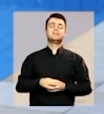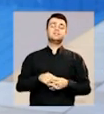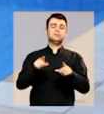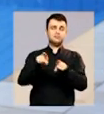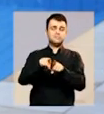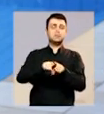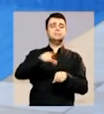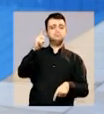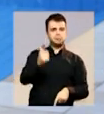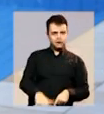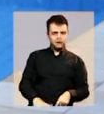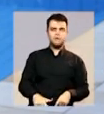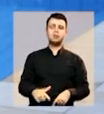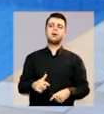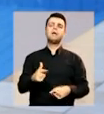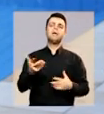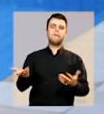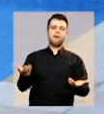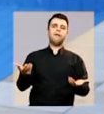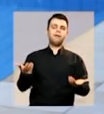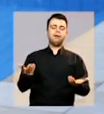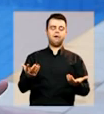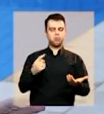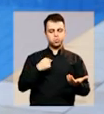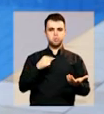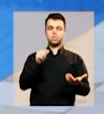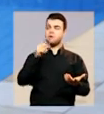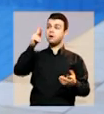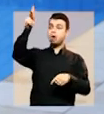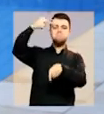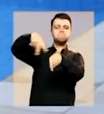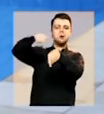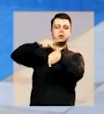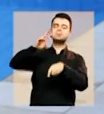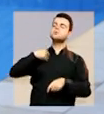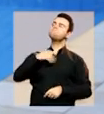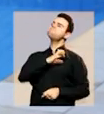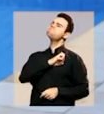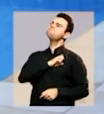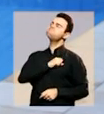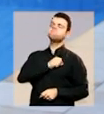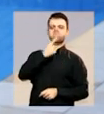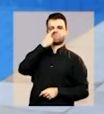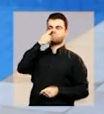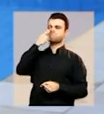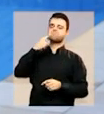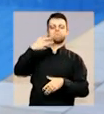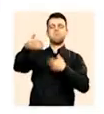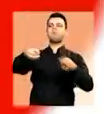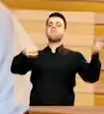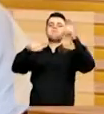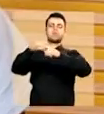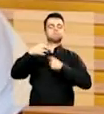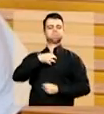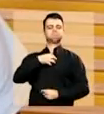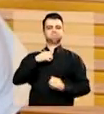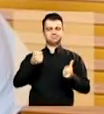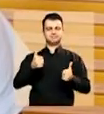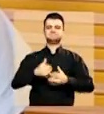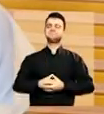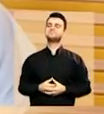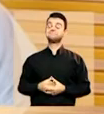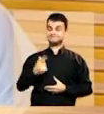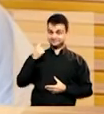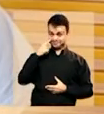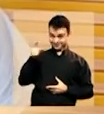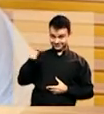pode, tipo, ajudar você a amar o seu país mais ainda quando voltar. Bom, a gente acabou